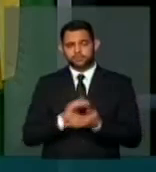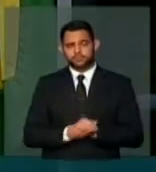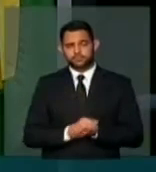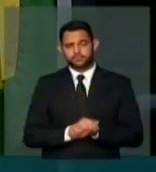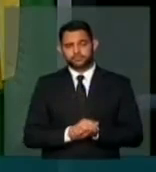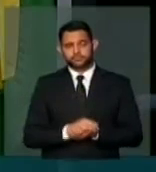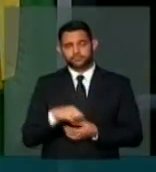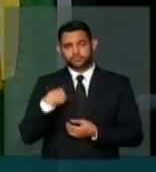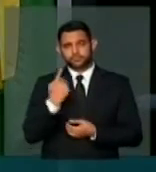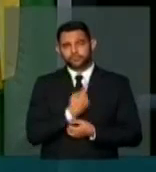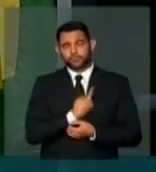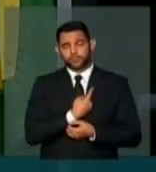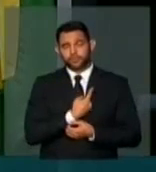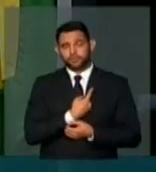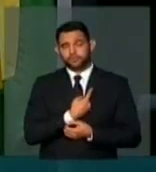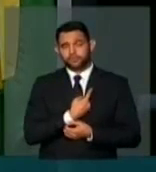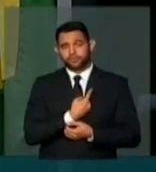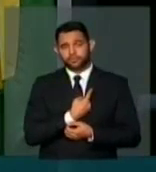O nosso